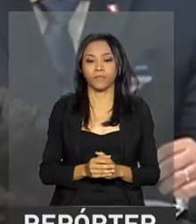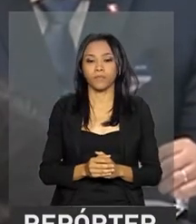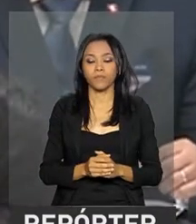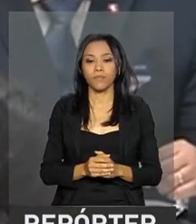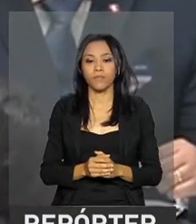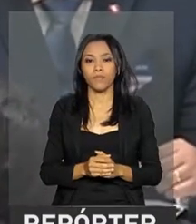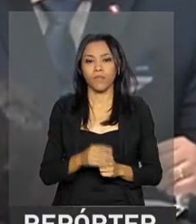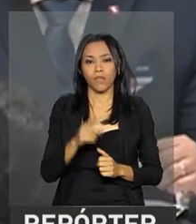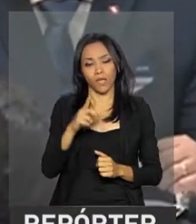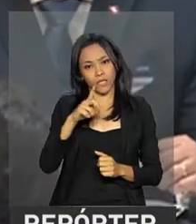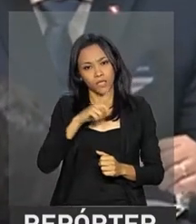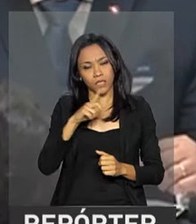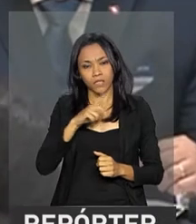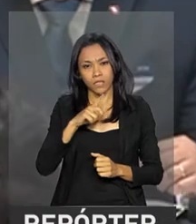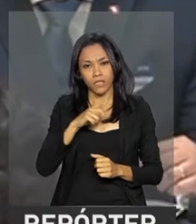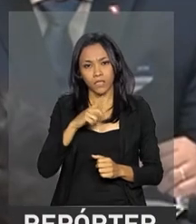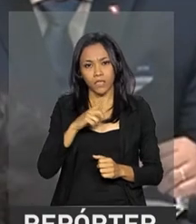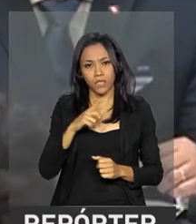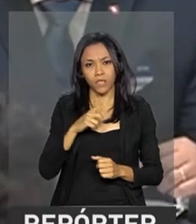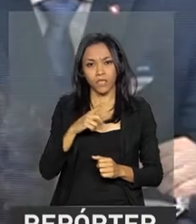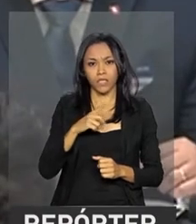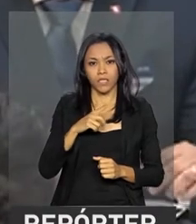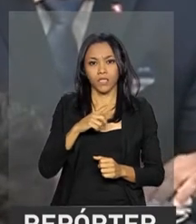com um deságio médio de